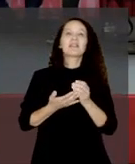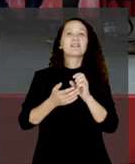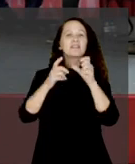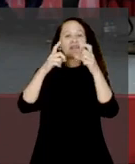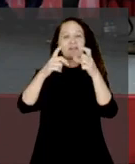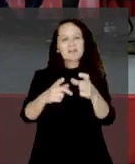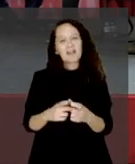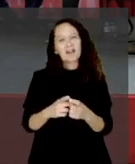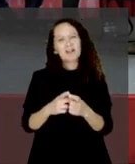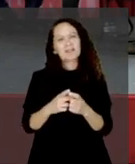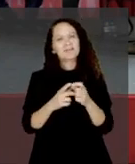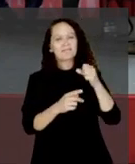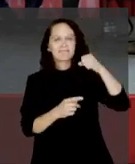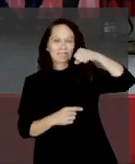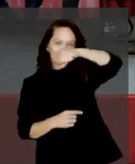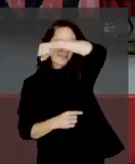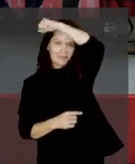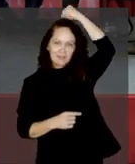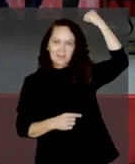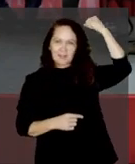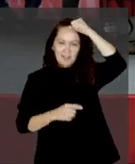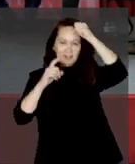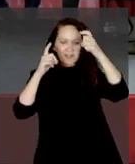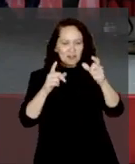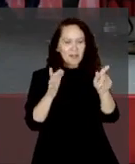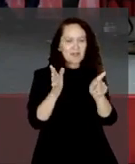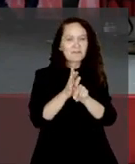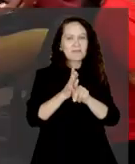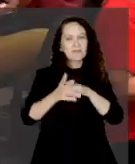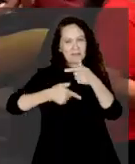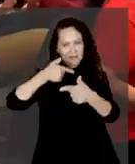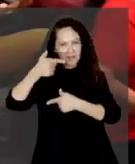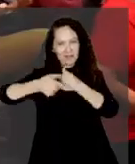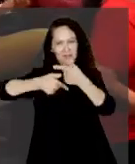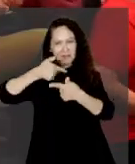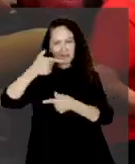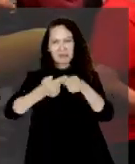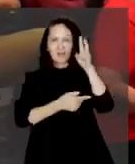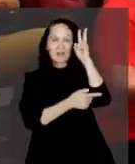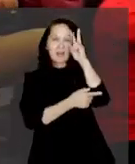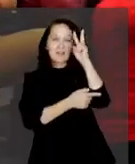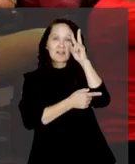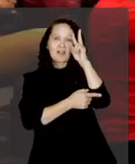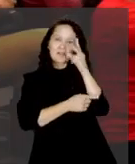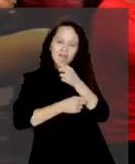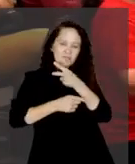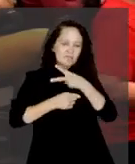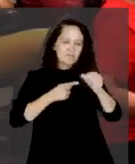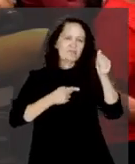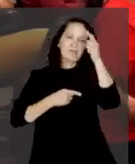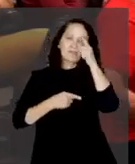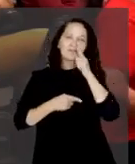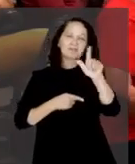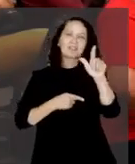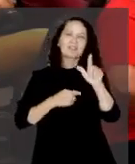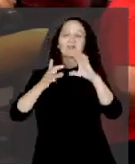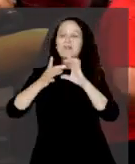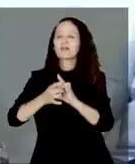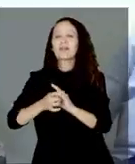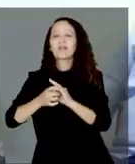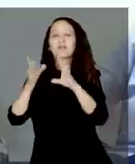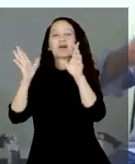Miguel. Obrigado, Moisés. Uma boa noite. Boa noite, companheiras,